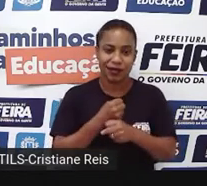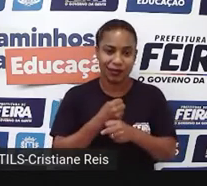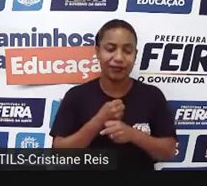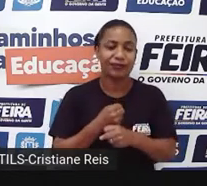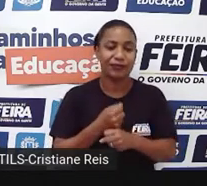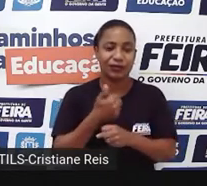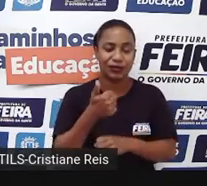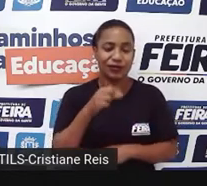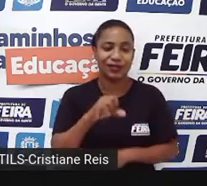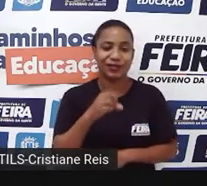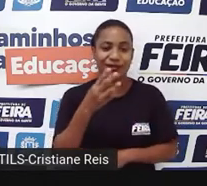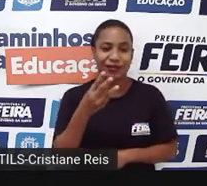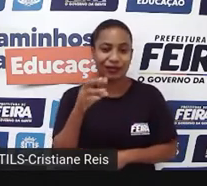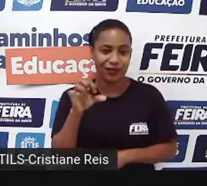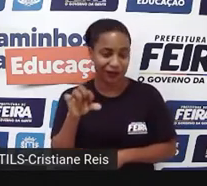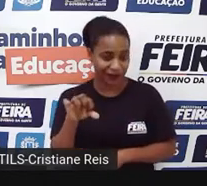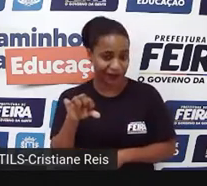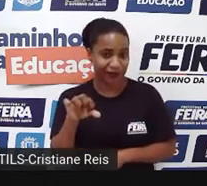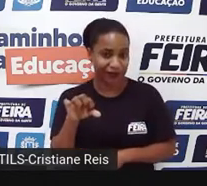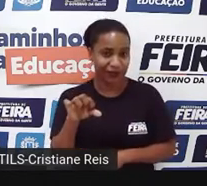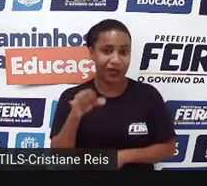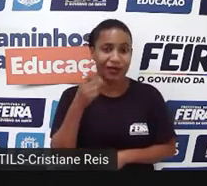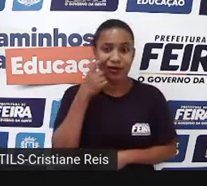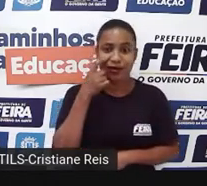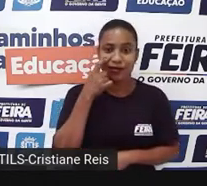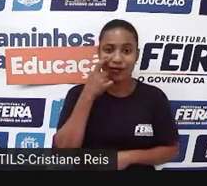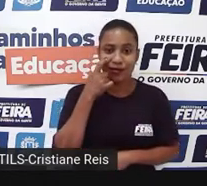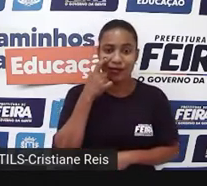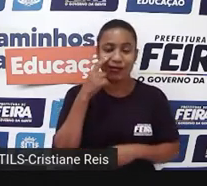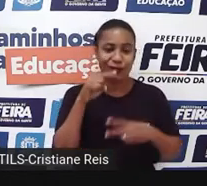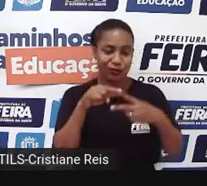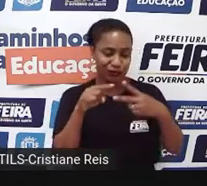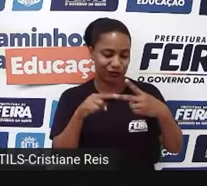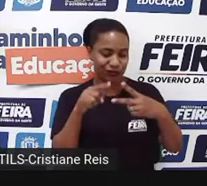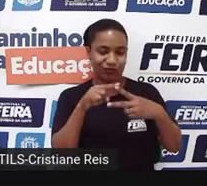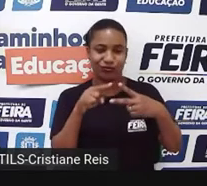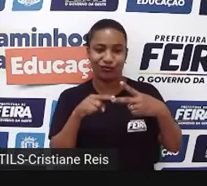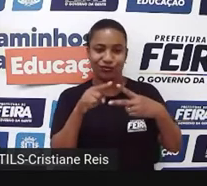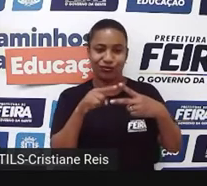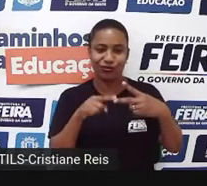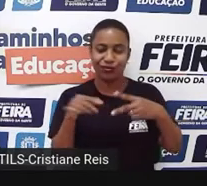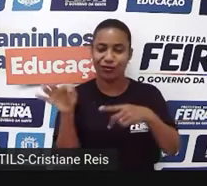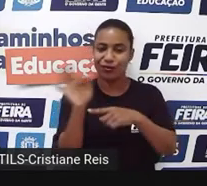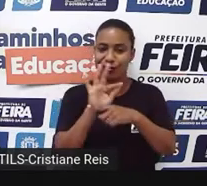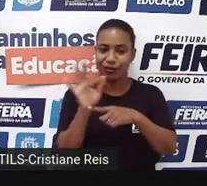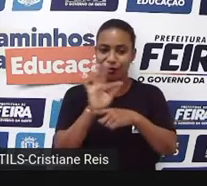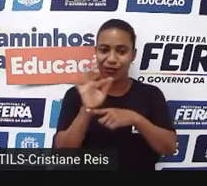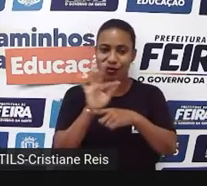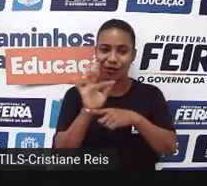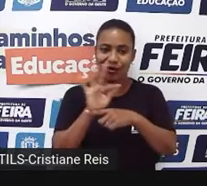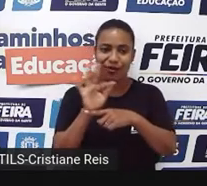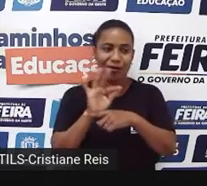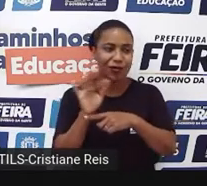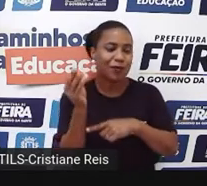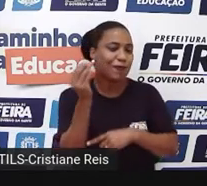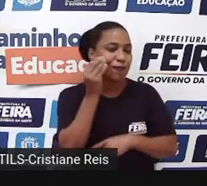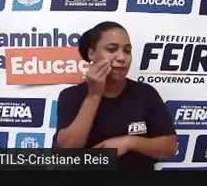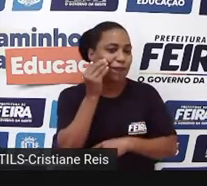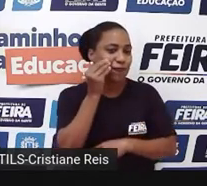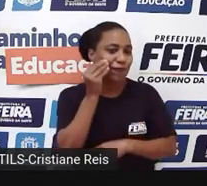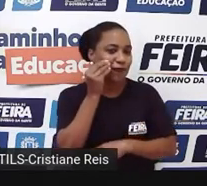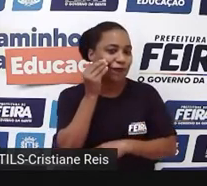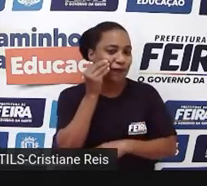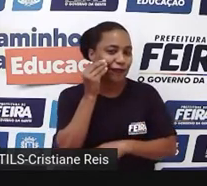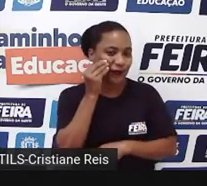1939, em 1939. Então, estes dois filmes foram experimentais no uso do processo de três